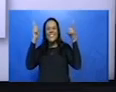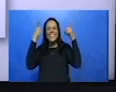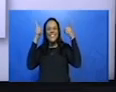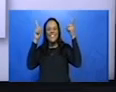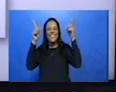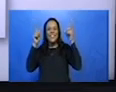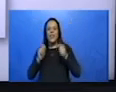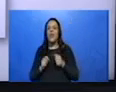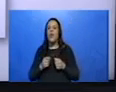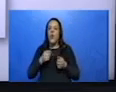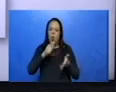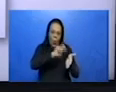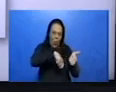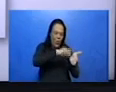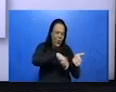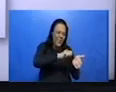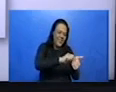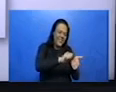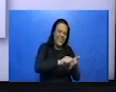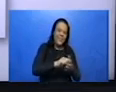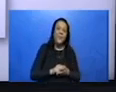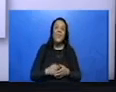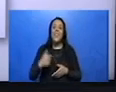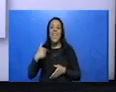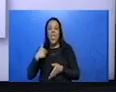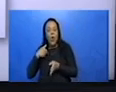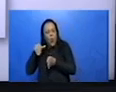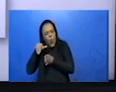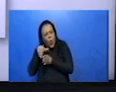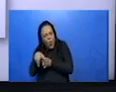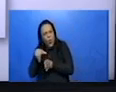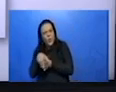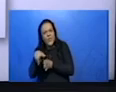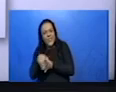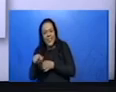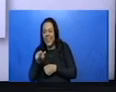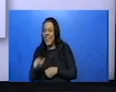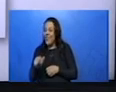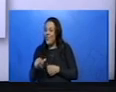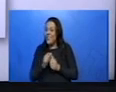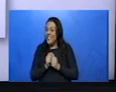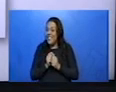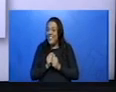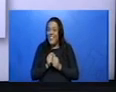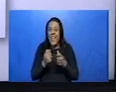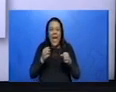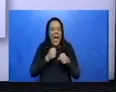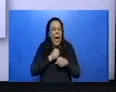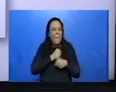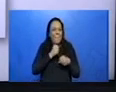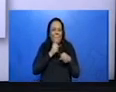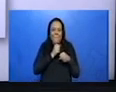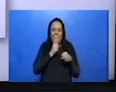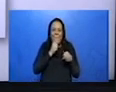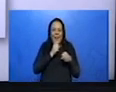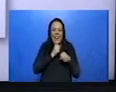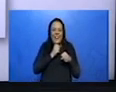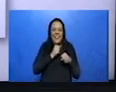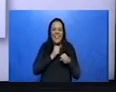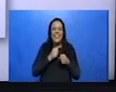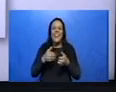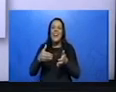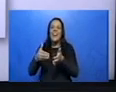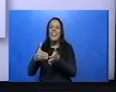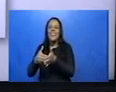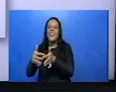pelo autor. Eu recomendo essa leitura. Você não vai conseguir largar o livro até que chegue ao final da história.